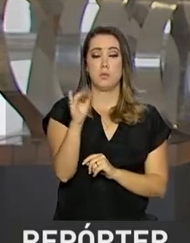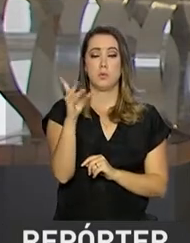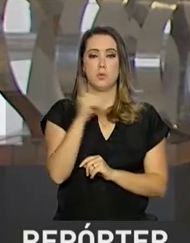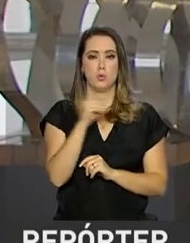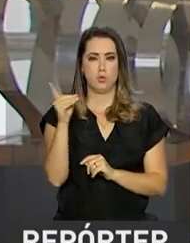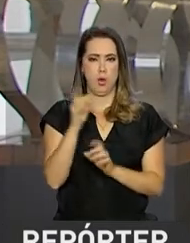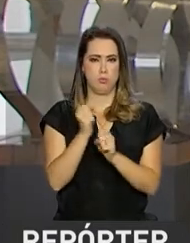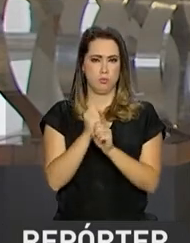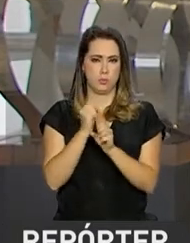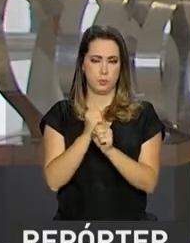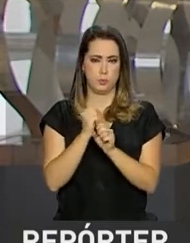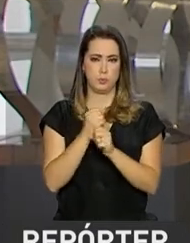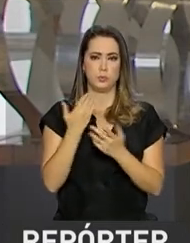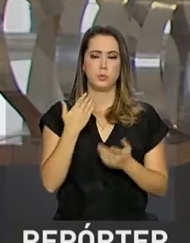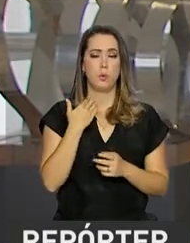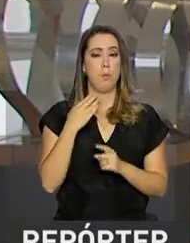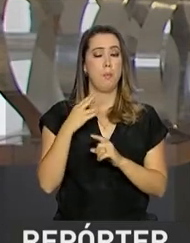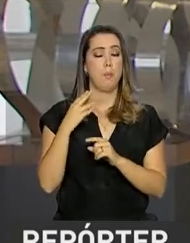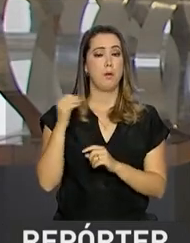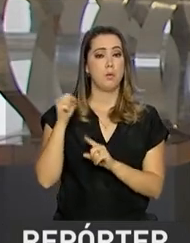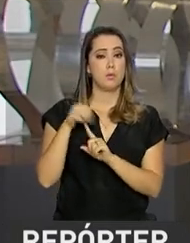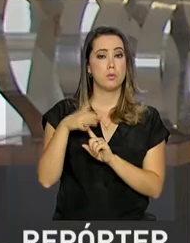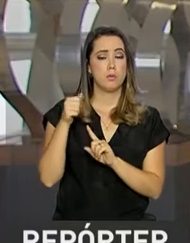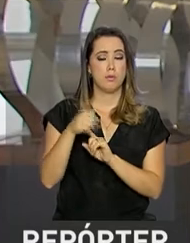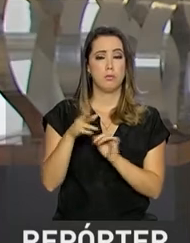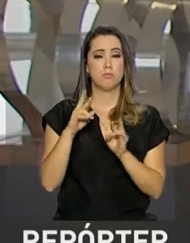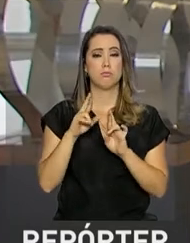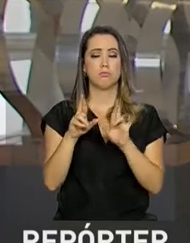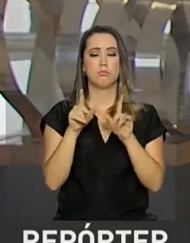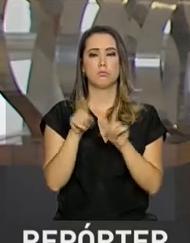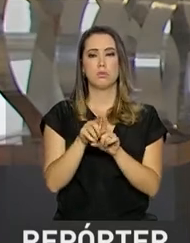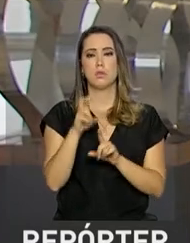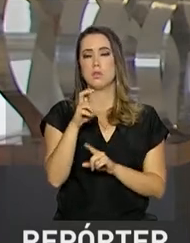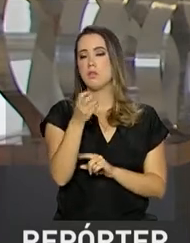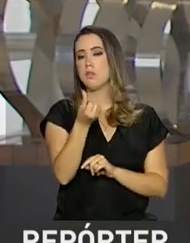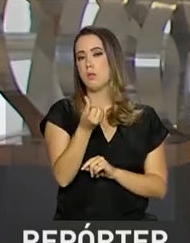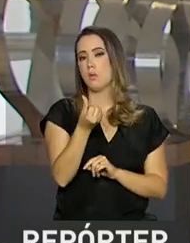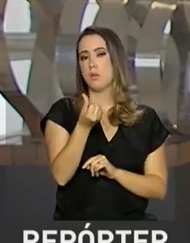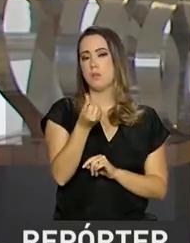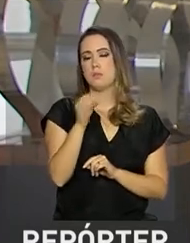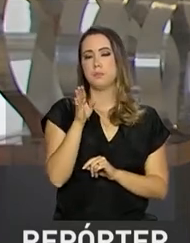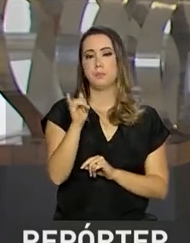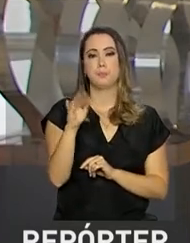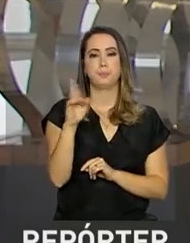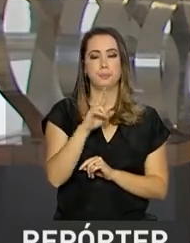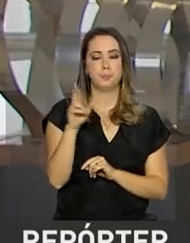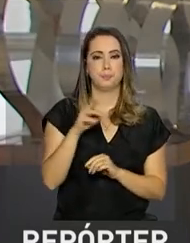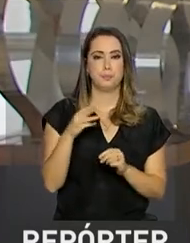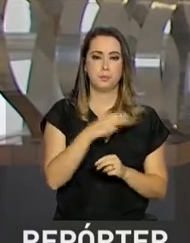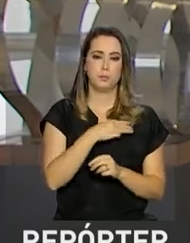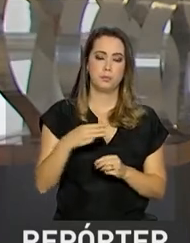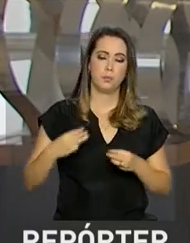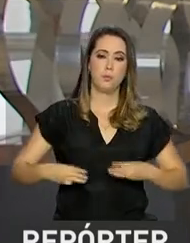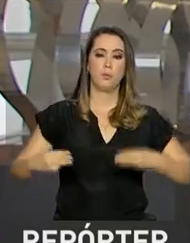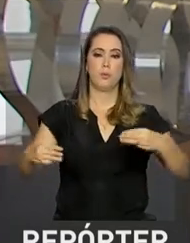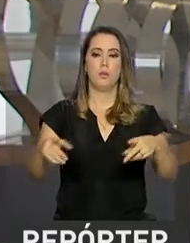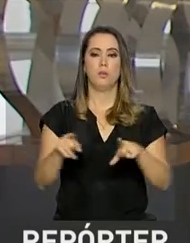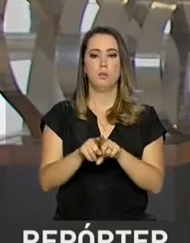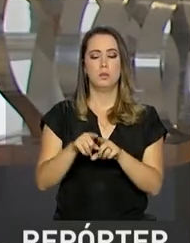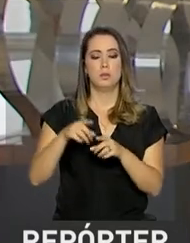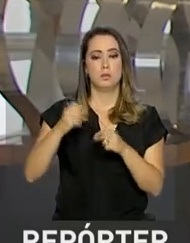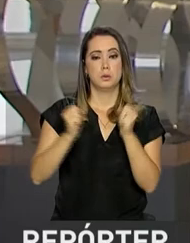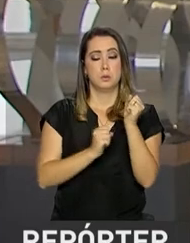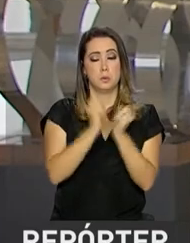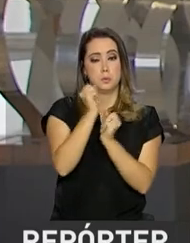banco central estima que esse saldo positivo vai ser de 56 bilhões de dólares o ministério da indústria comércio exterior e